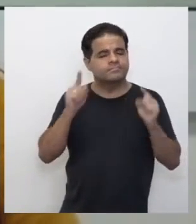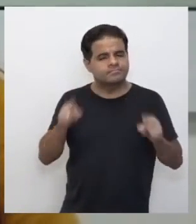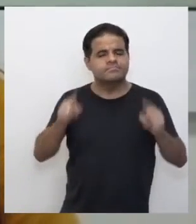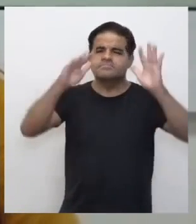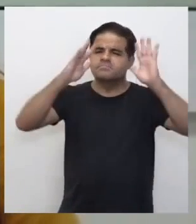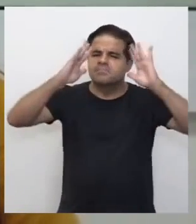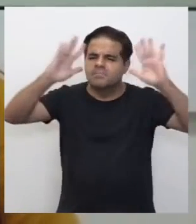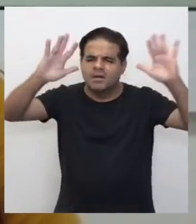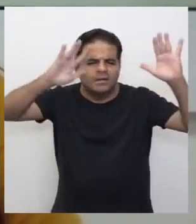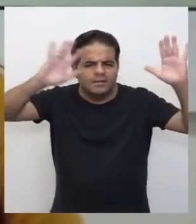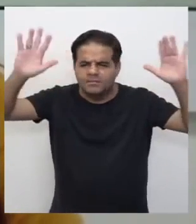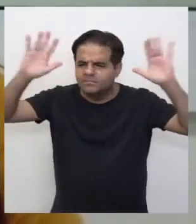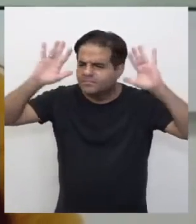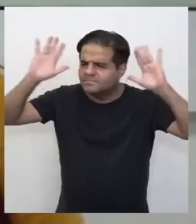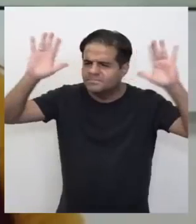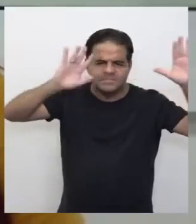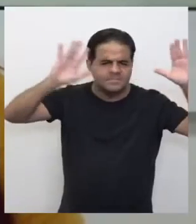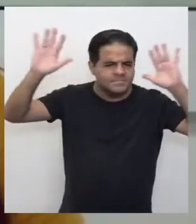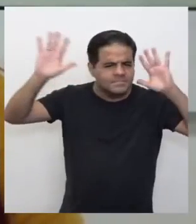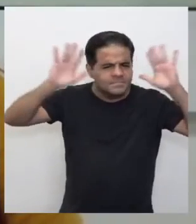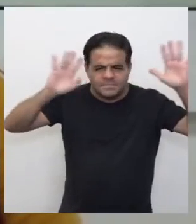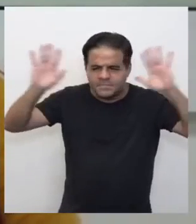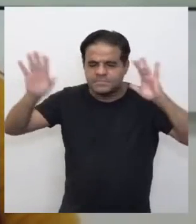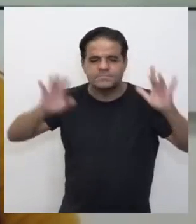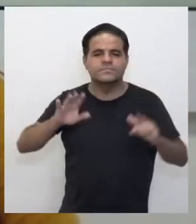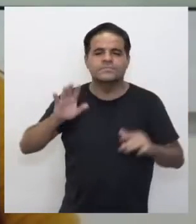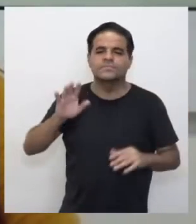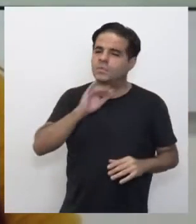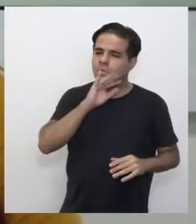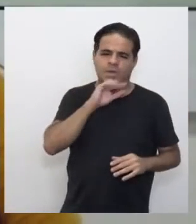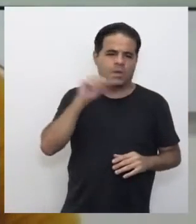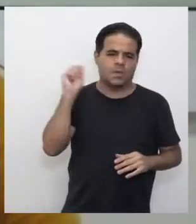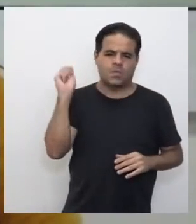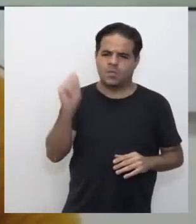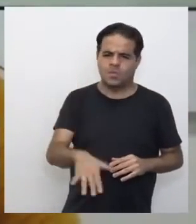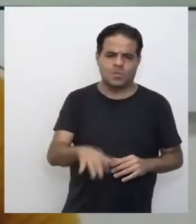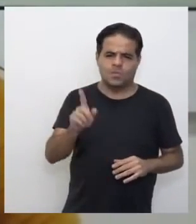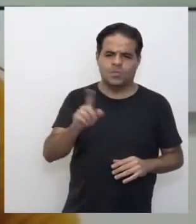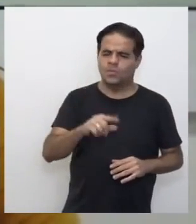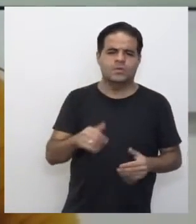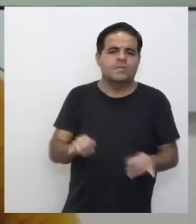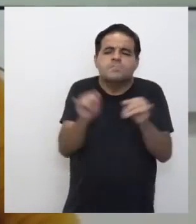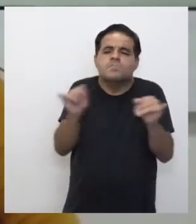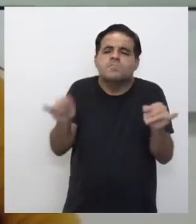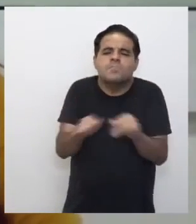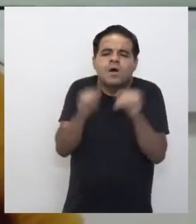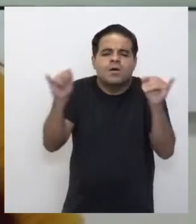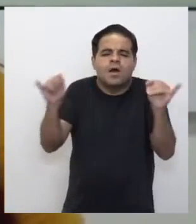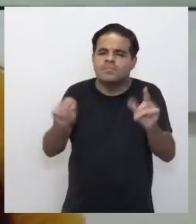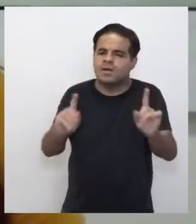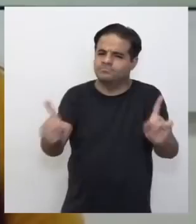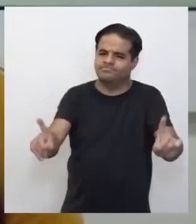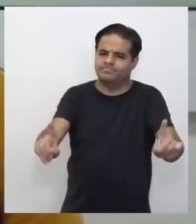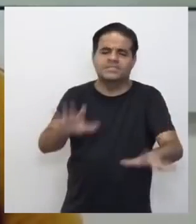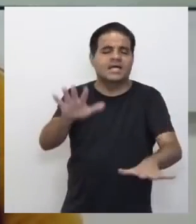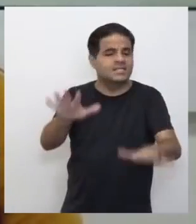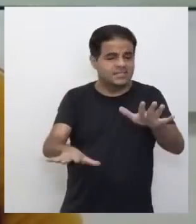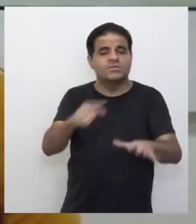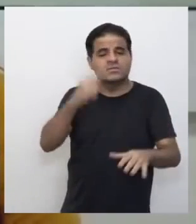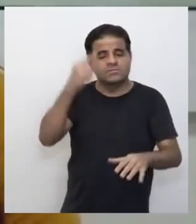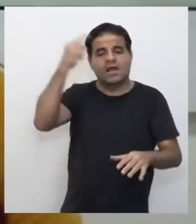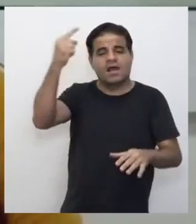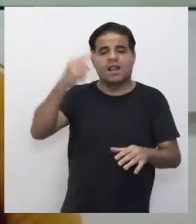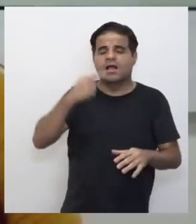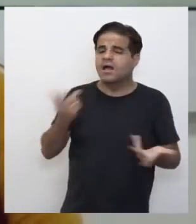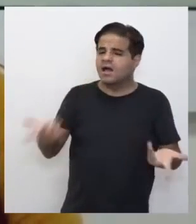pensar sobre o cotidiano não é banal, não é trivial, né? às vezes a gente fala